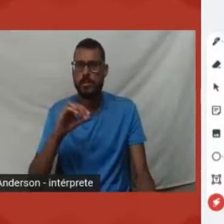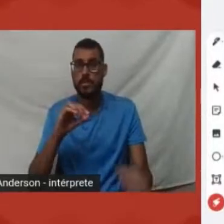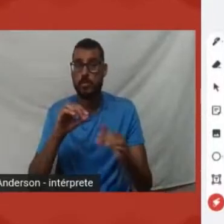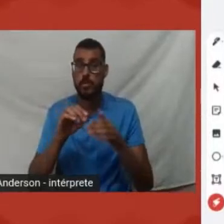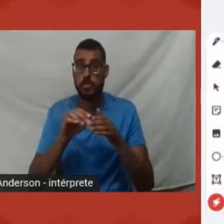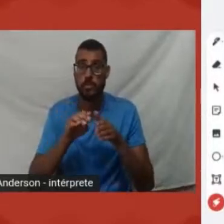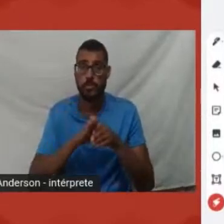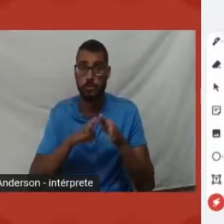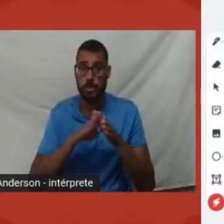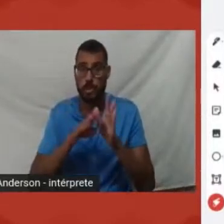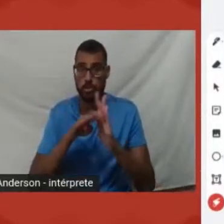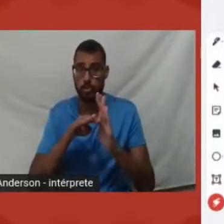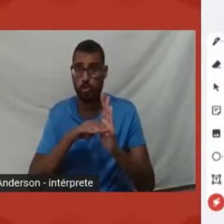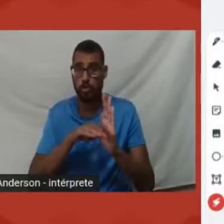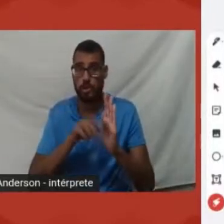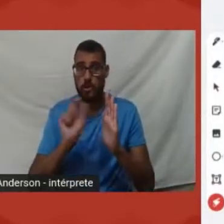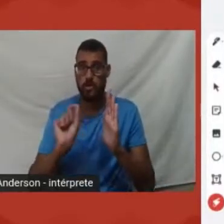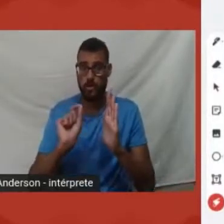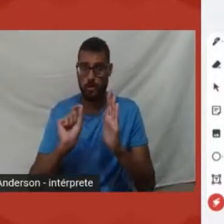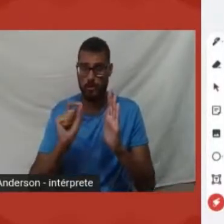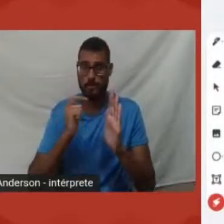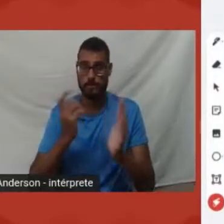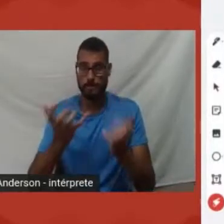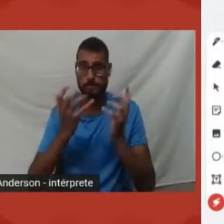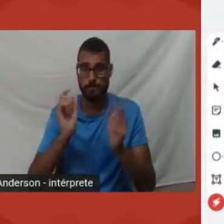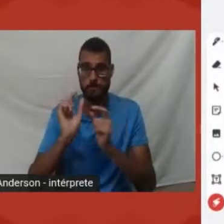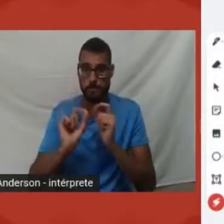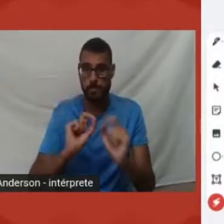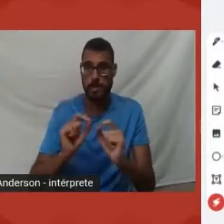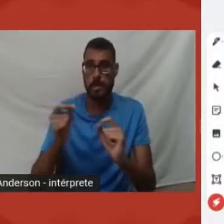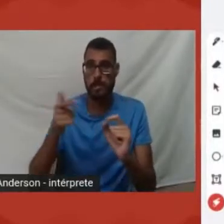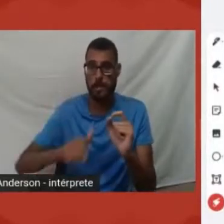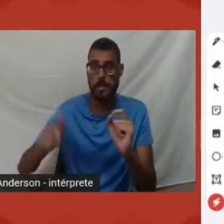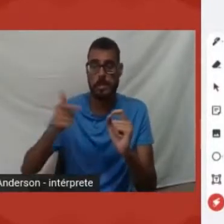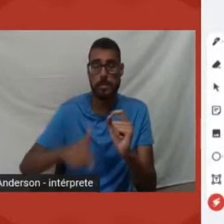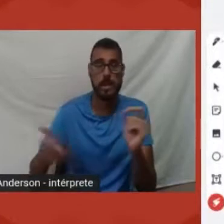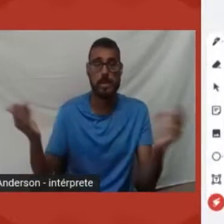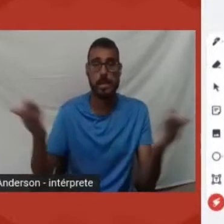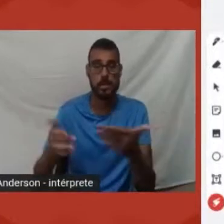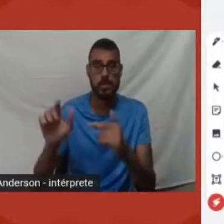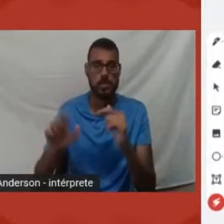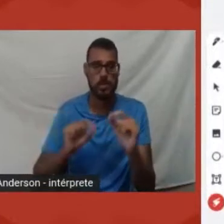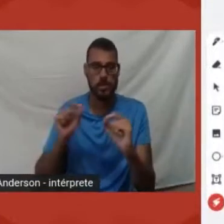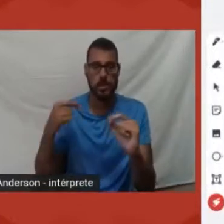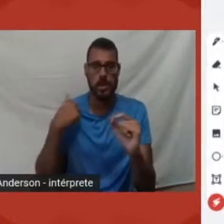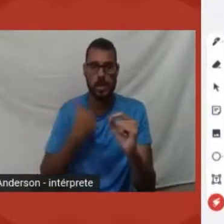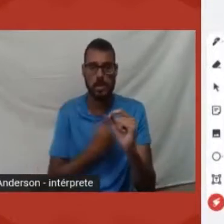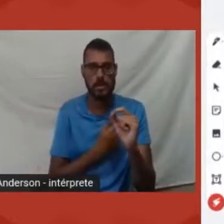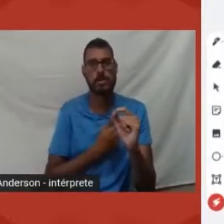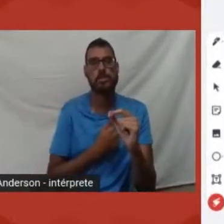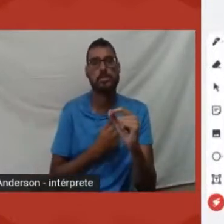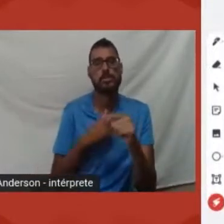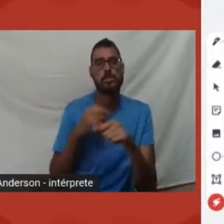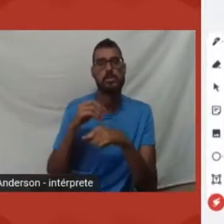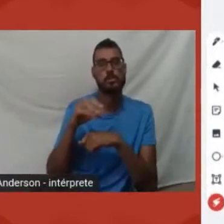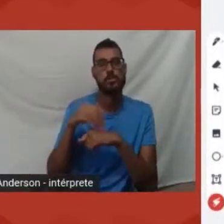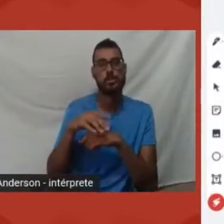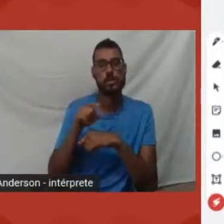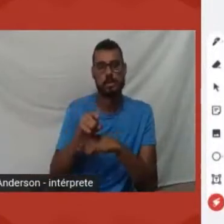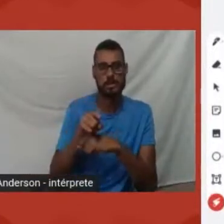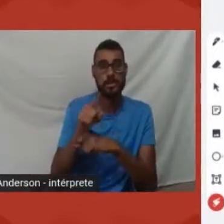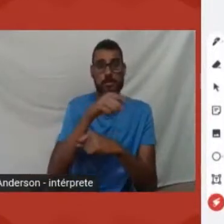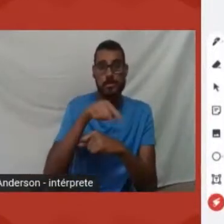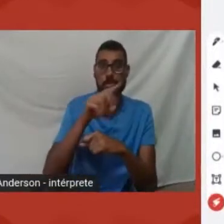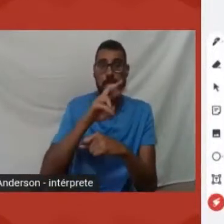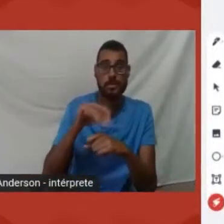né? Então, eu gostaria, ó, cada vez mais agora, que nós estamos passando todas essas instruções para vocês, vocês vão